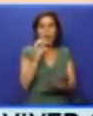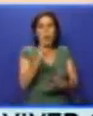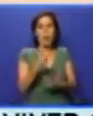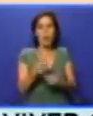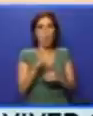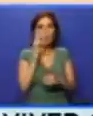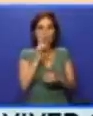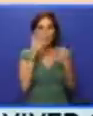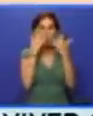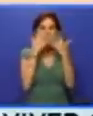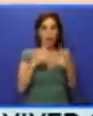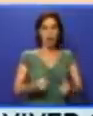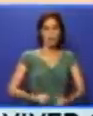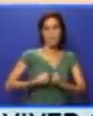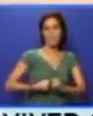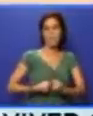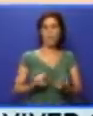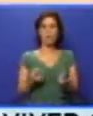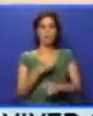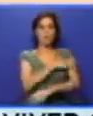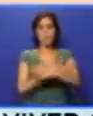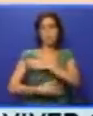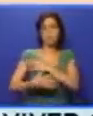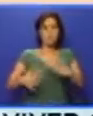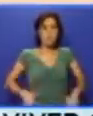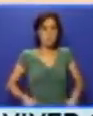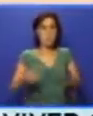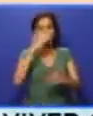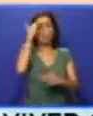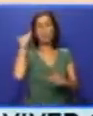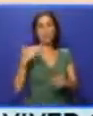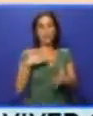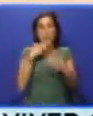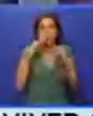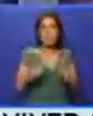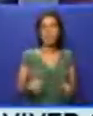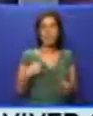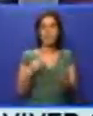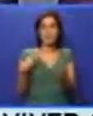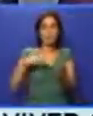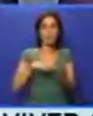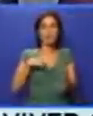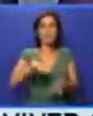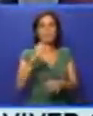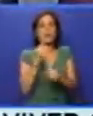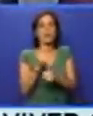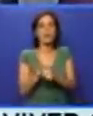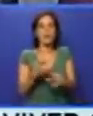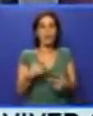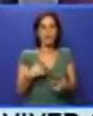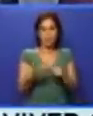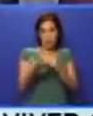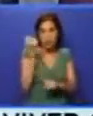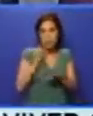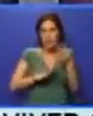falta de visão, ou falta de força num membro. É muito difícil nós termos a certeza, quando nos levantamos e vamos para o local de trabalho, se vamos